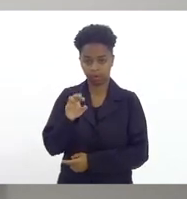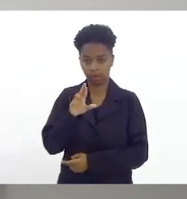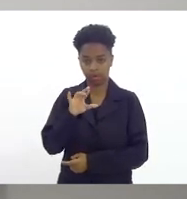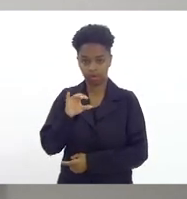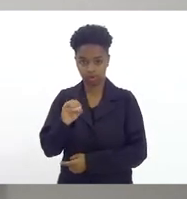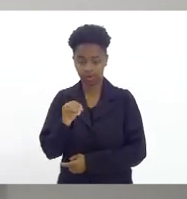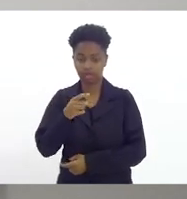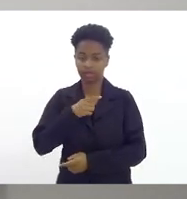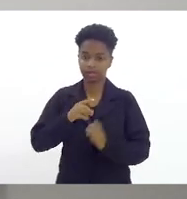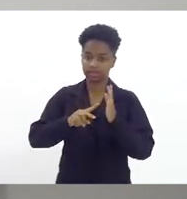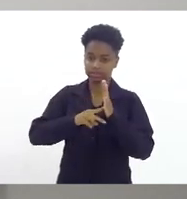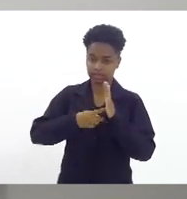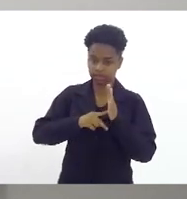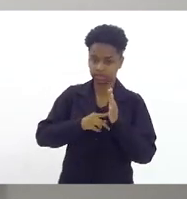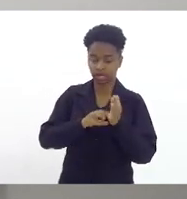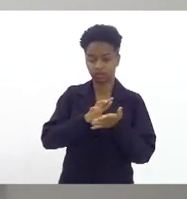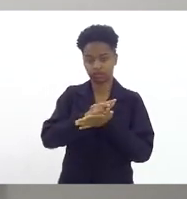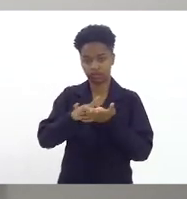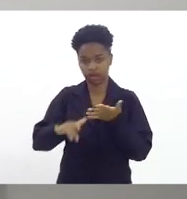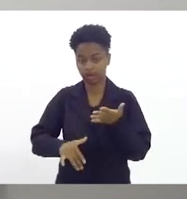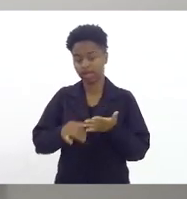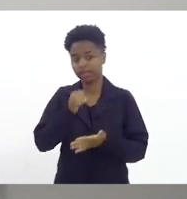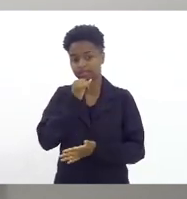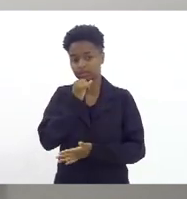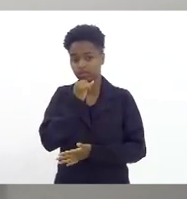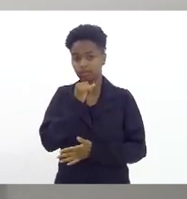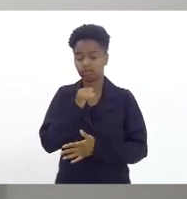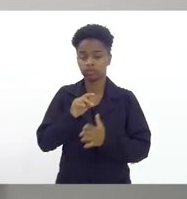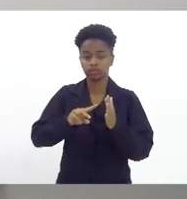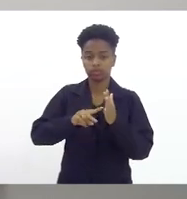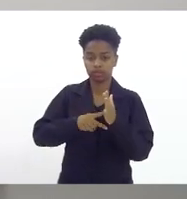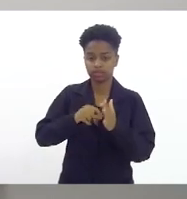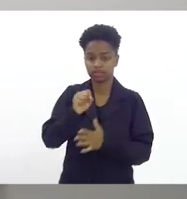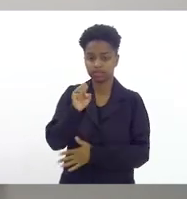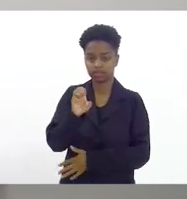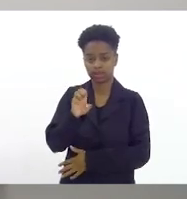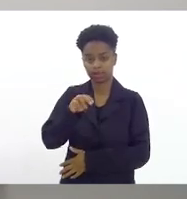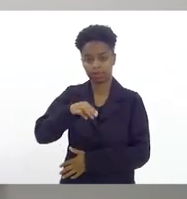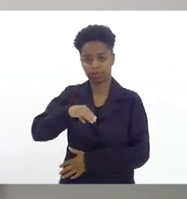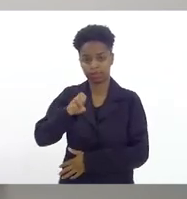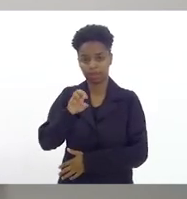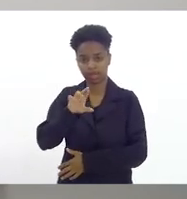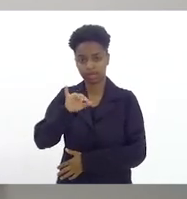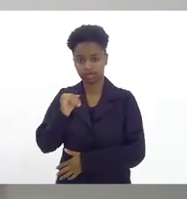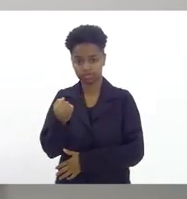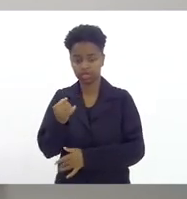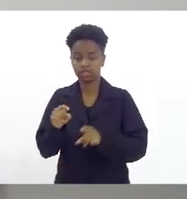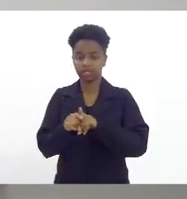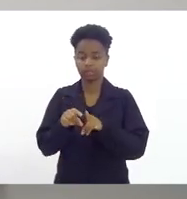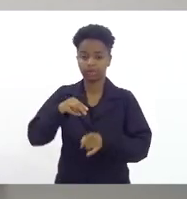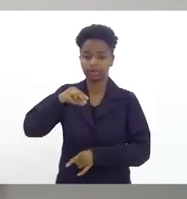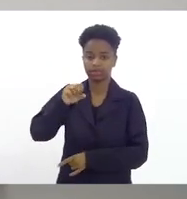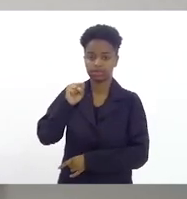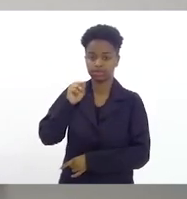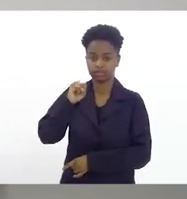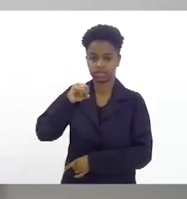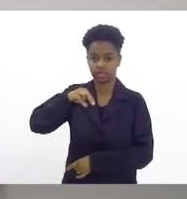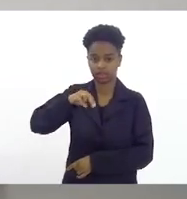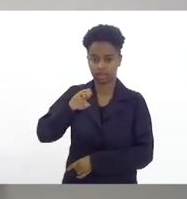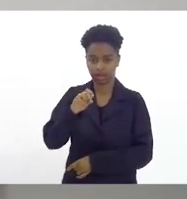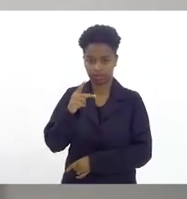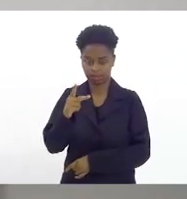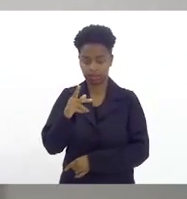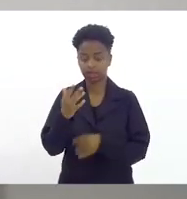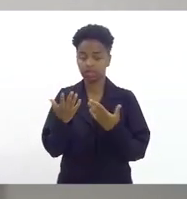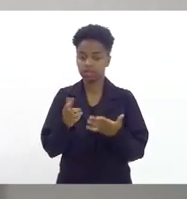patronais no caso do ensino superior aqui no Rio de Janeiro Semed e no município do Rio de Janeiro sinepe RJ mas